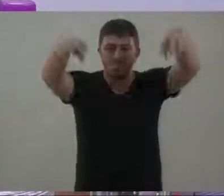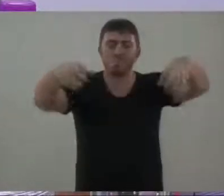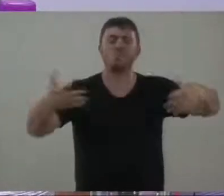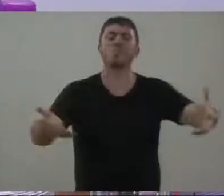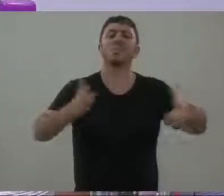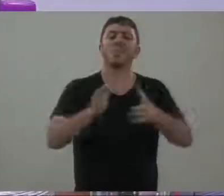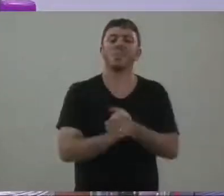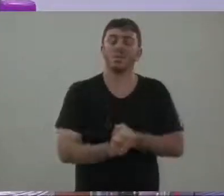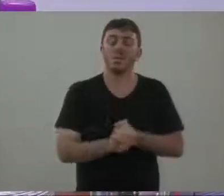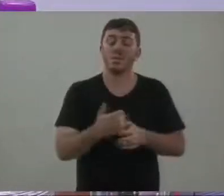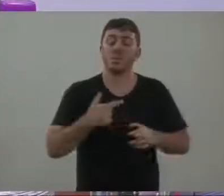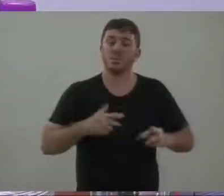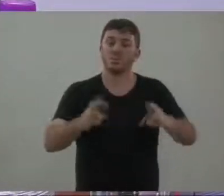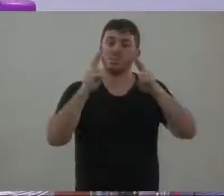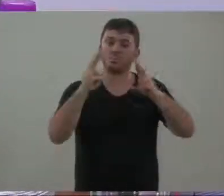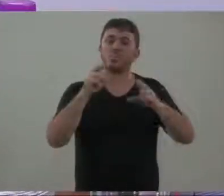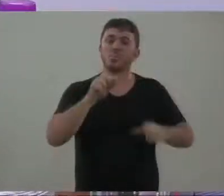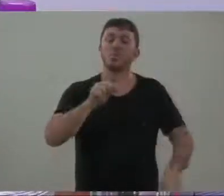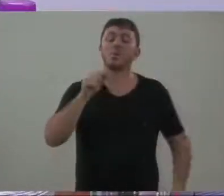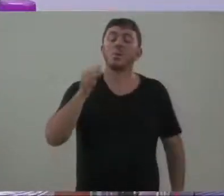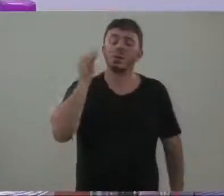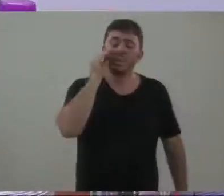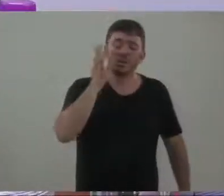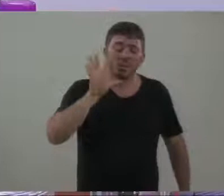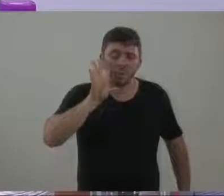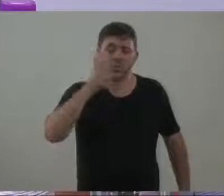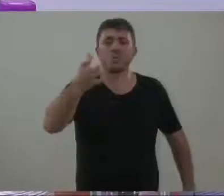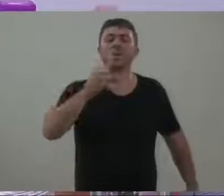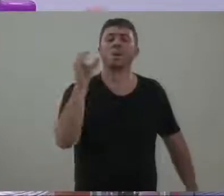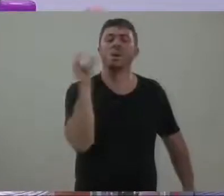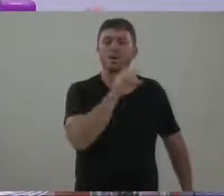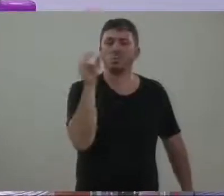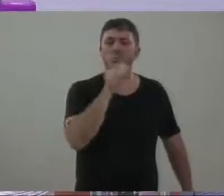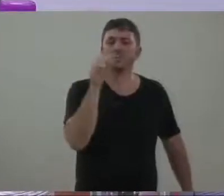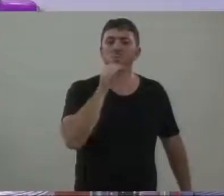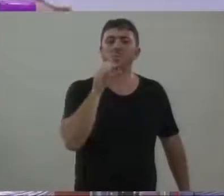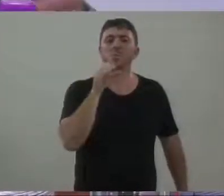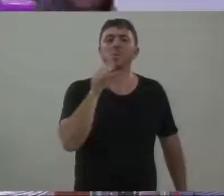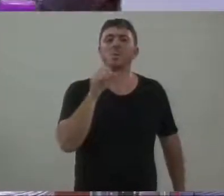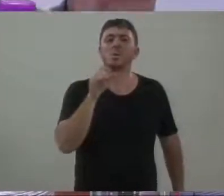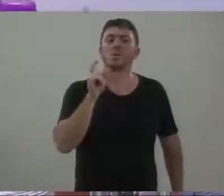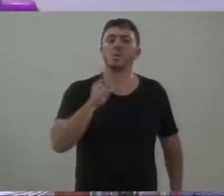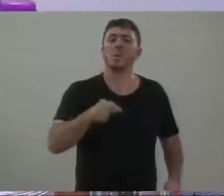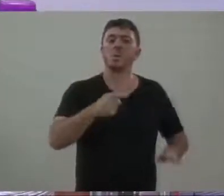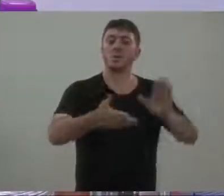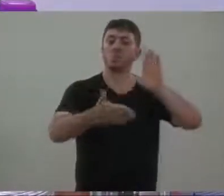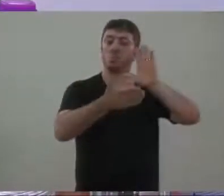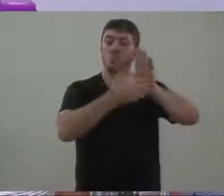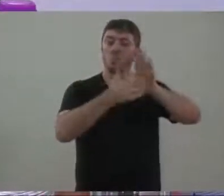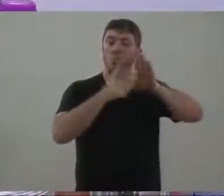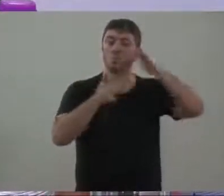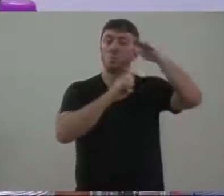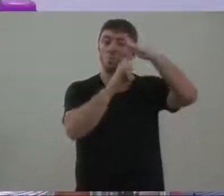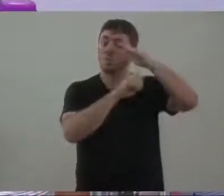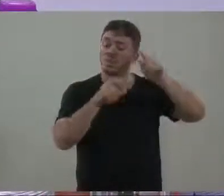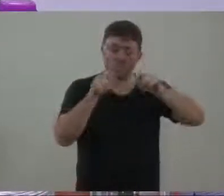isso se resolva imediatamente, assim que essa empresa já presta serviço, que ela já vem com a proposta de imediatamente fazer uma força-tarefa aí nos primeiros meses,